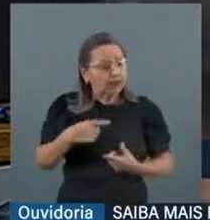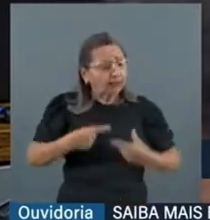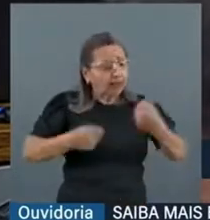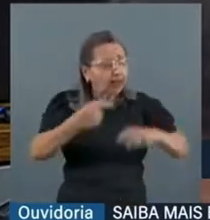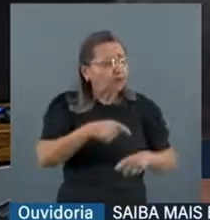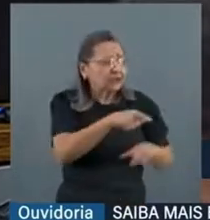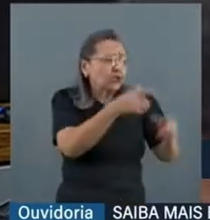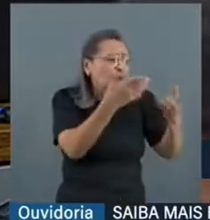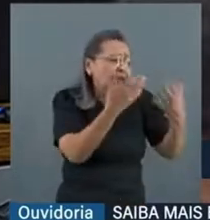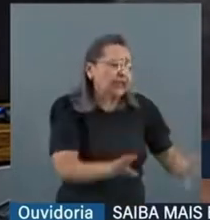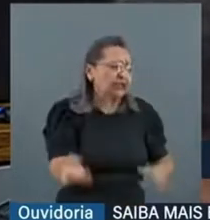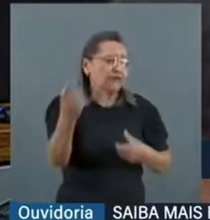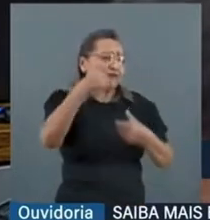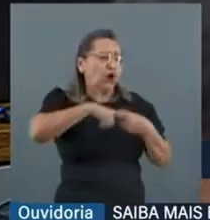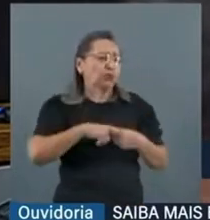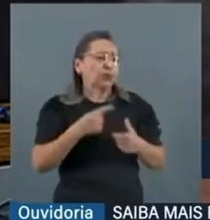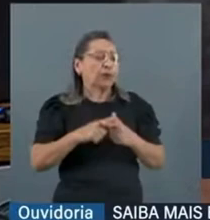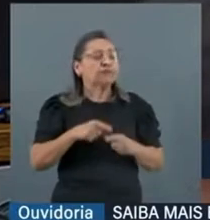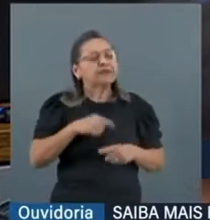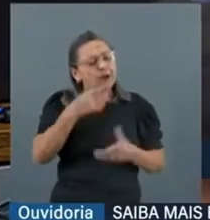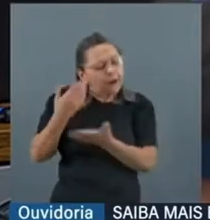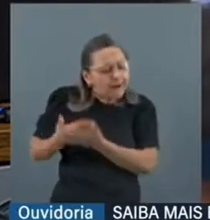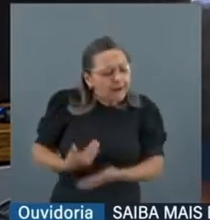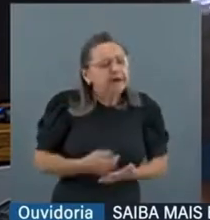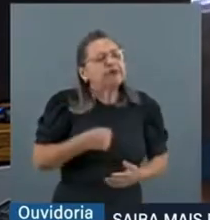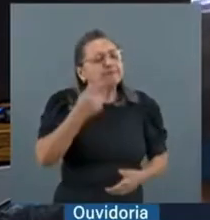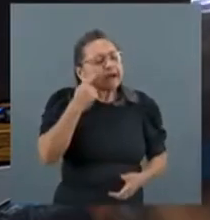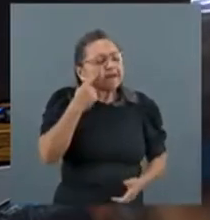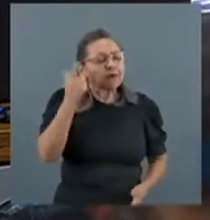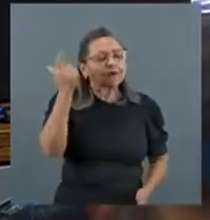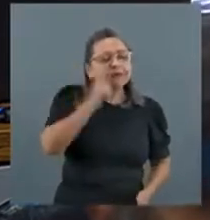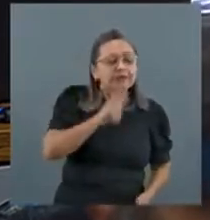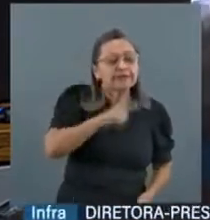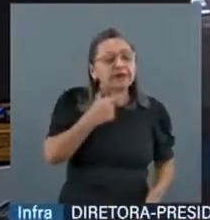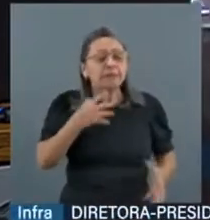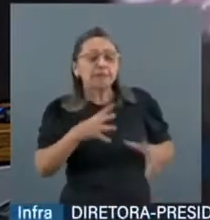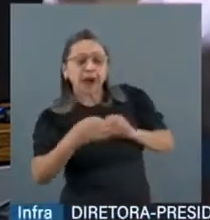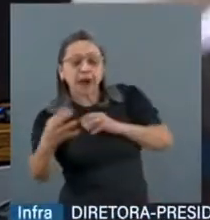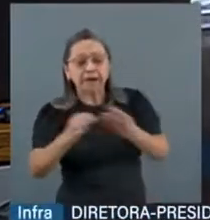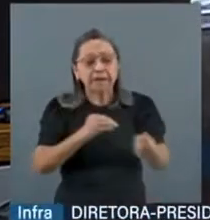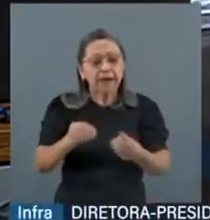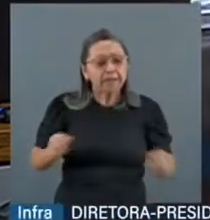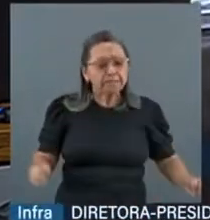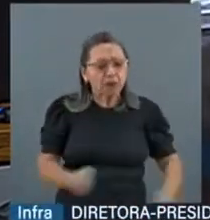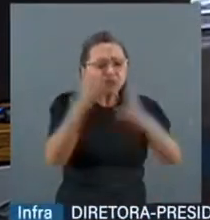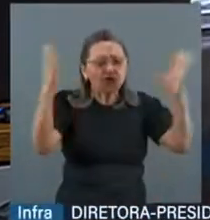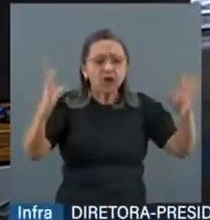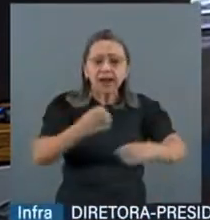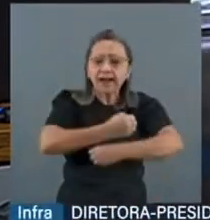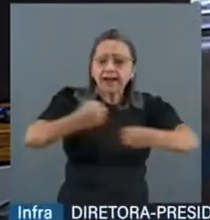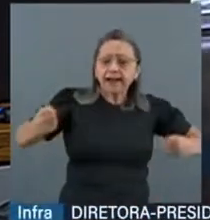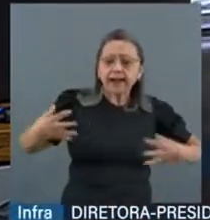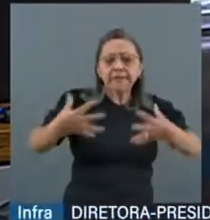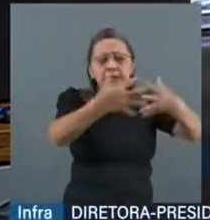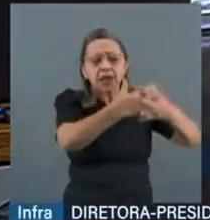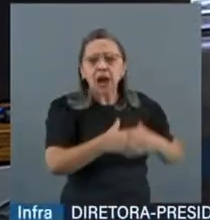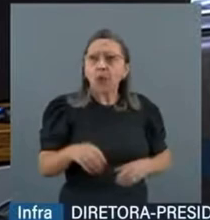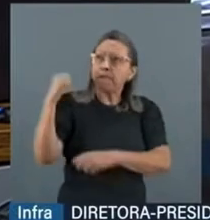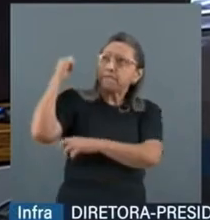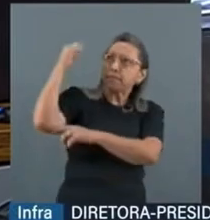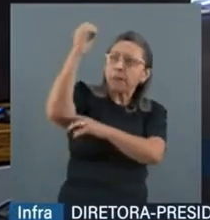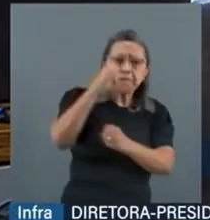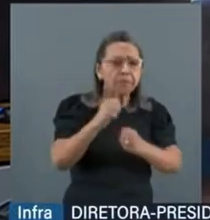aquela kleptocracia e falou vamos dar um jeito é se é para explodir caminhança para derrubar poste de luz e o senhor errou muito